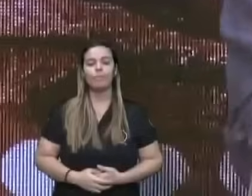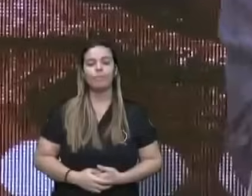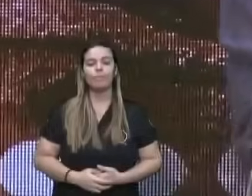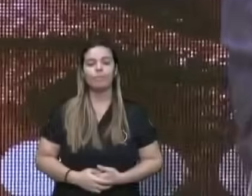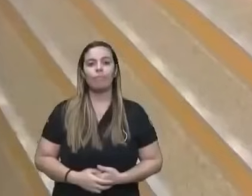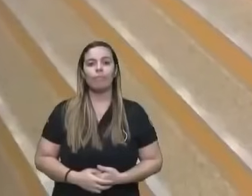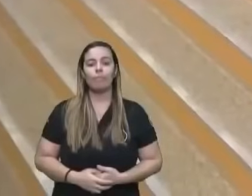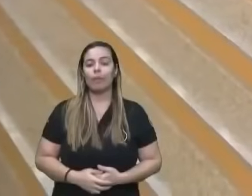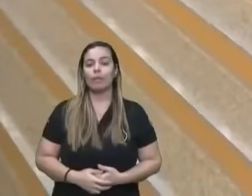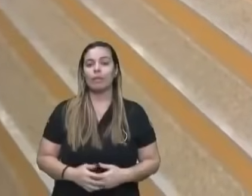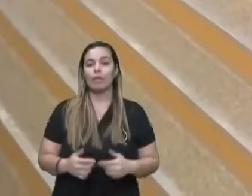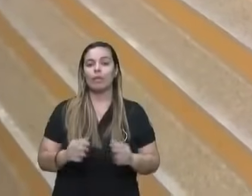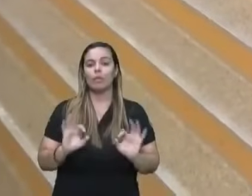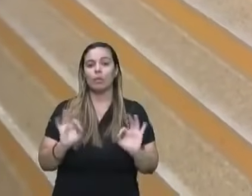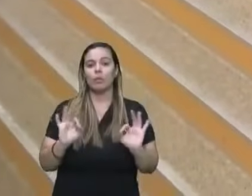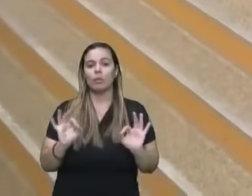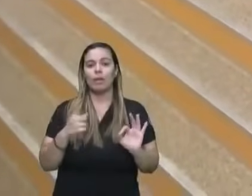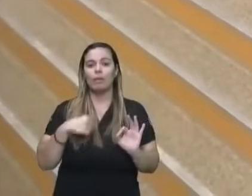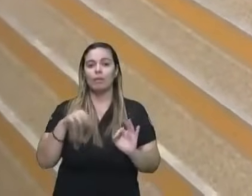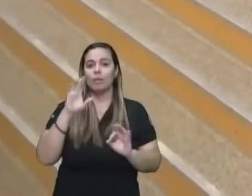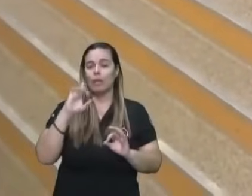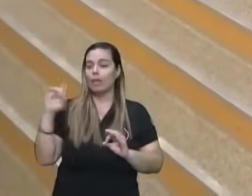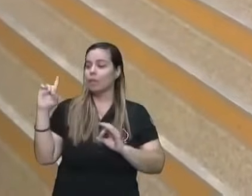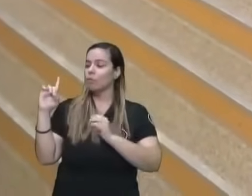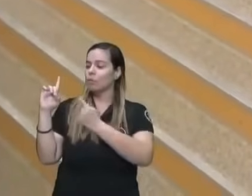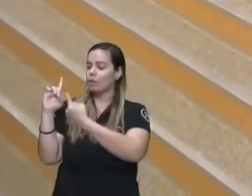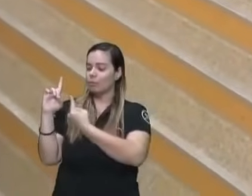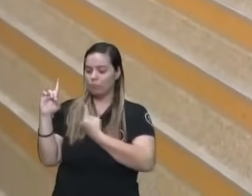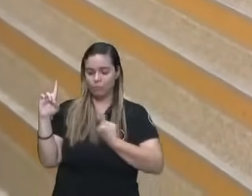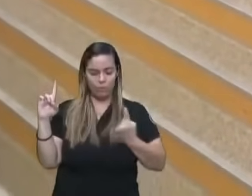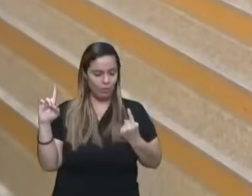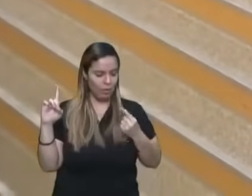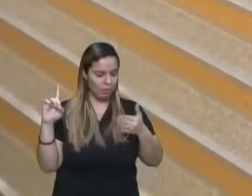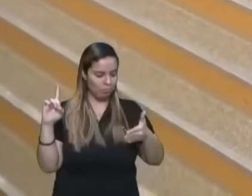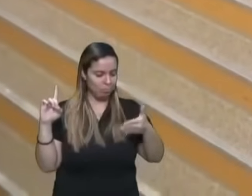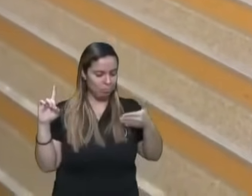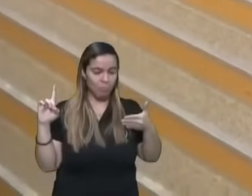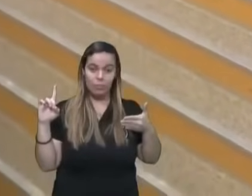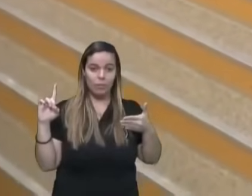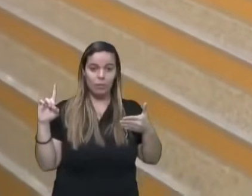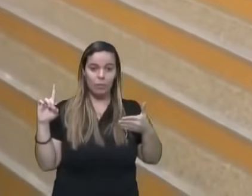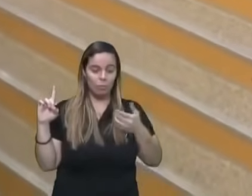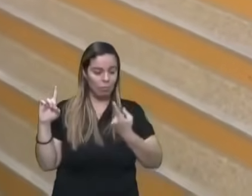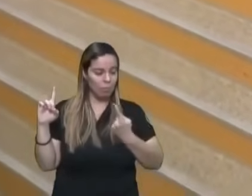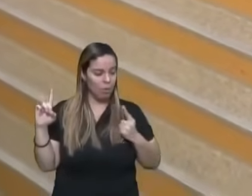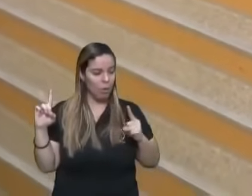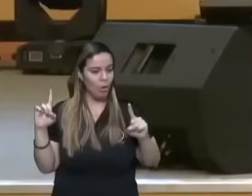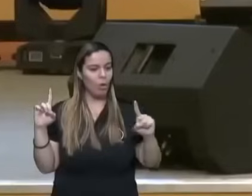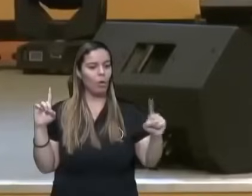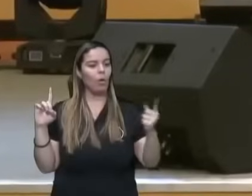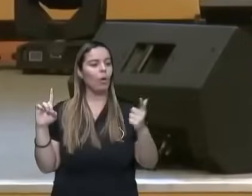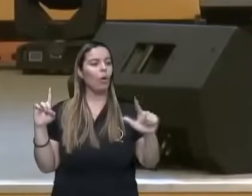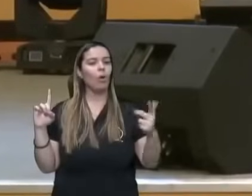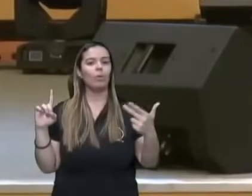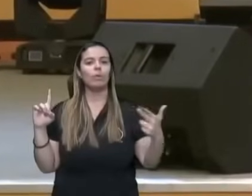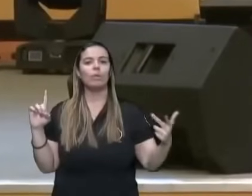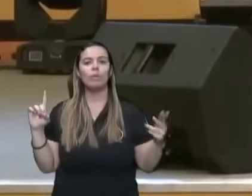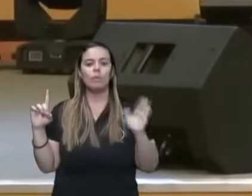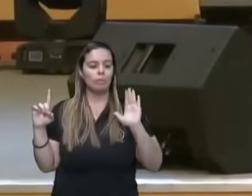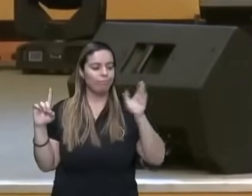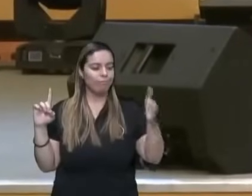Não existe a possibilidade de você se afastar de Deus e ficar neutro. Você vai ser levado para uma outra coisa.